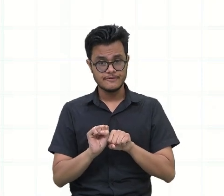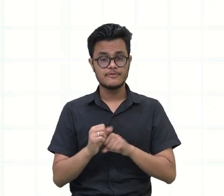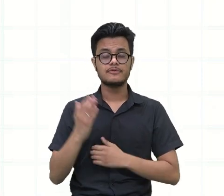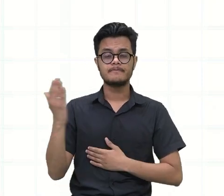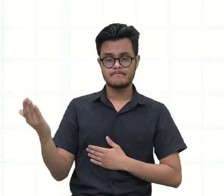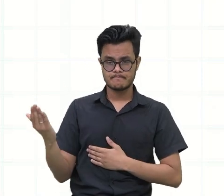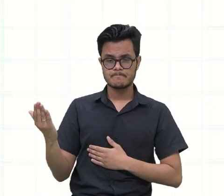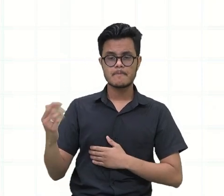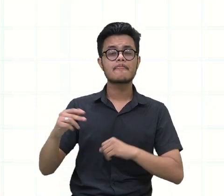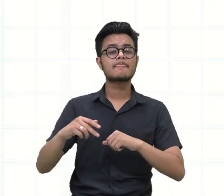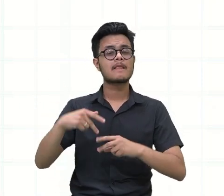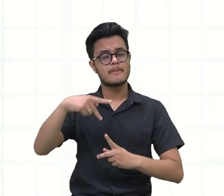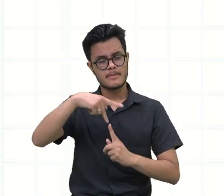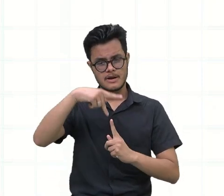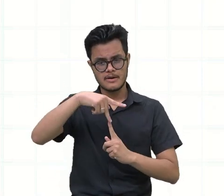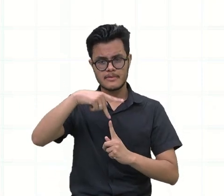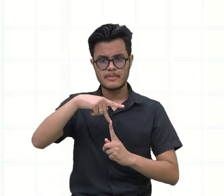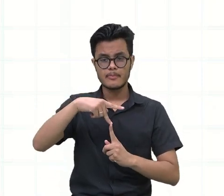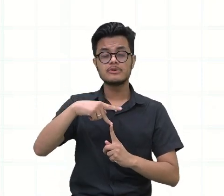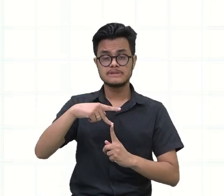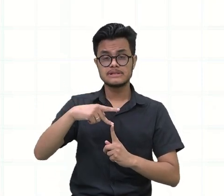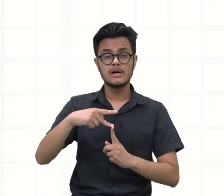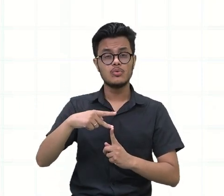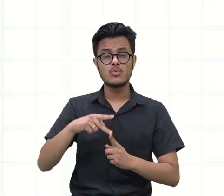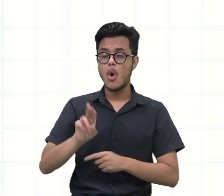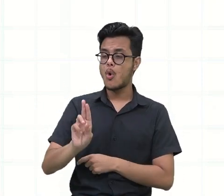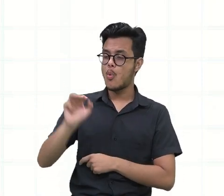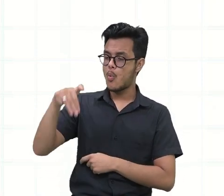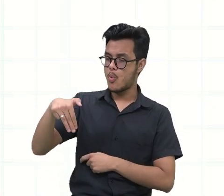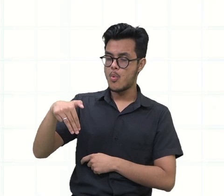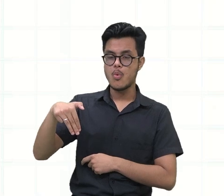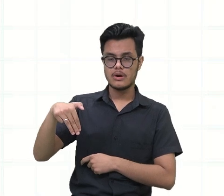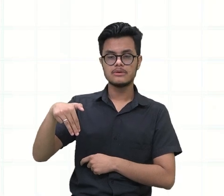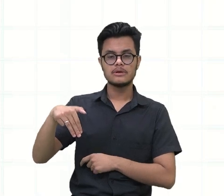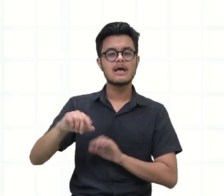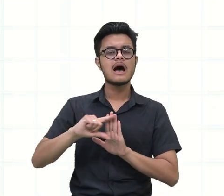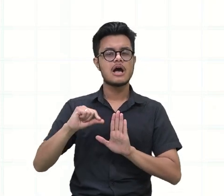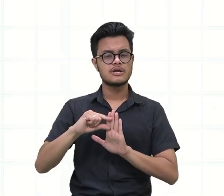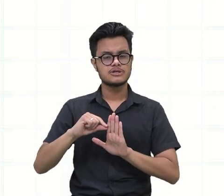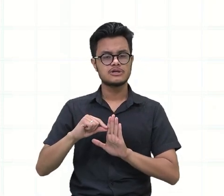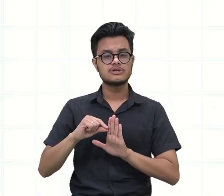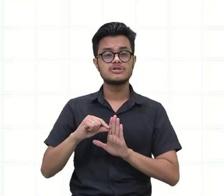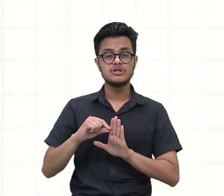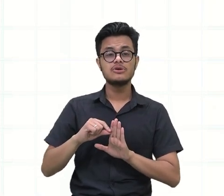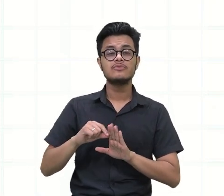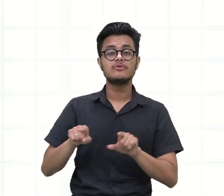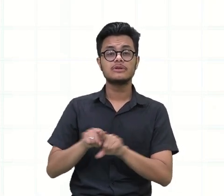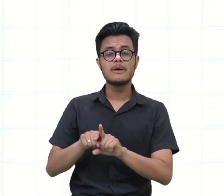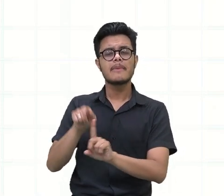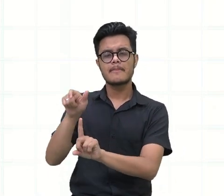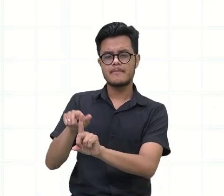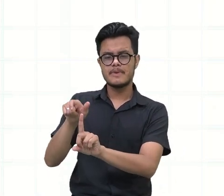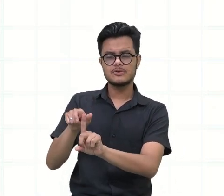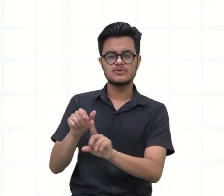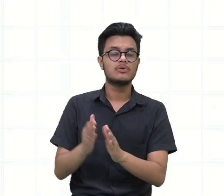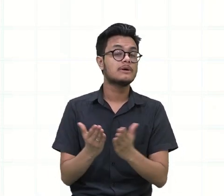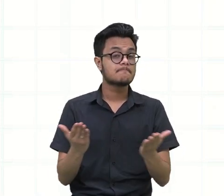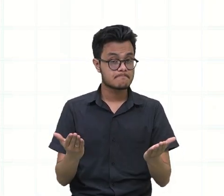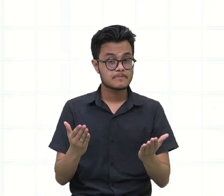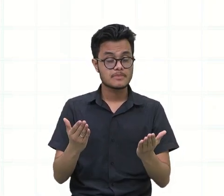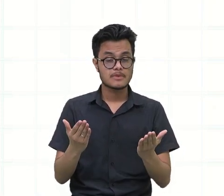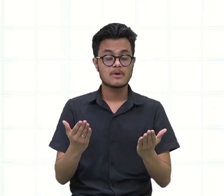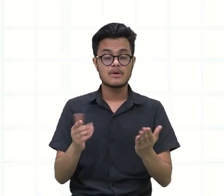uma preposição, o um é um artigo e a palavra coelho é um substantivo. Então, a gente observa